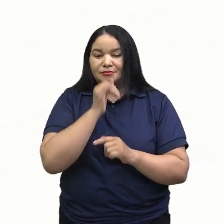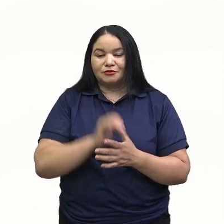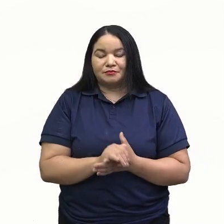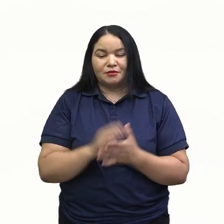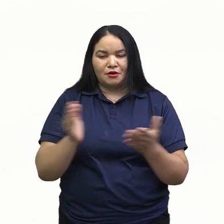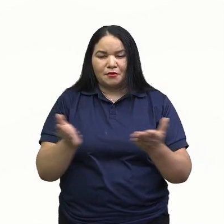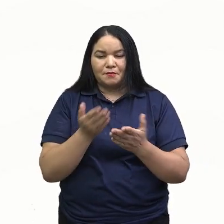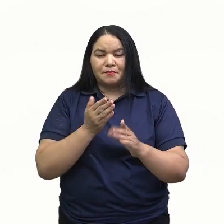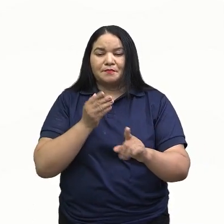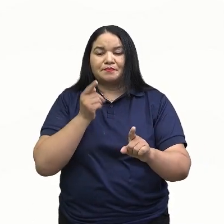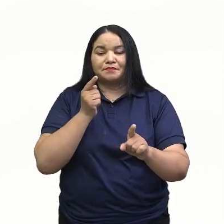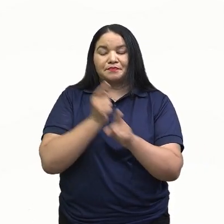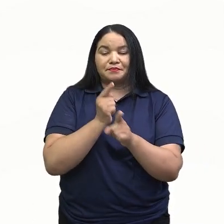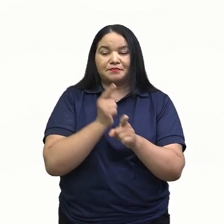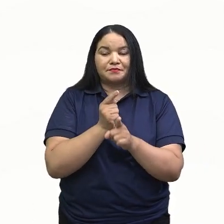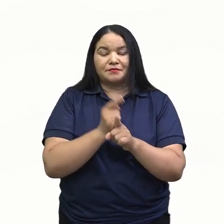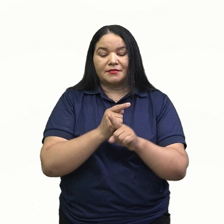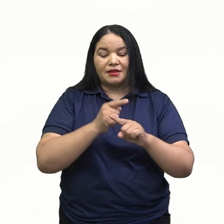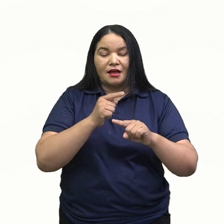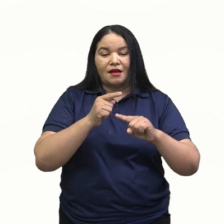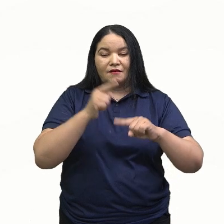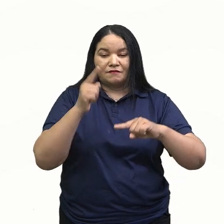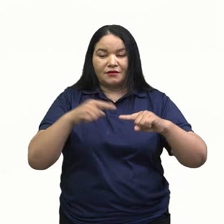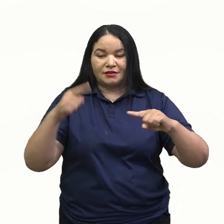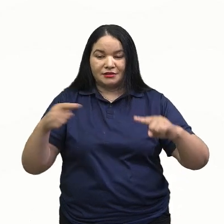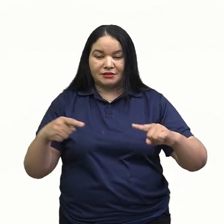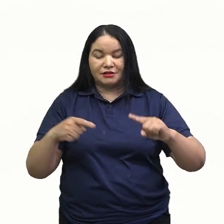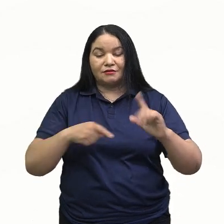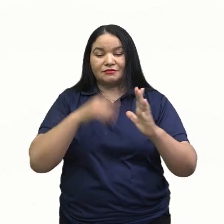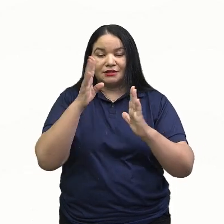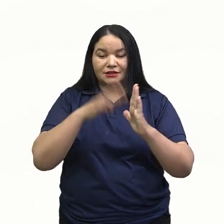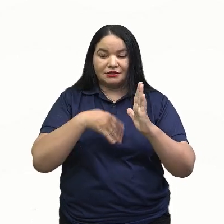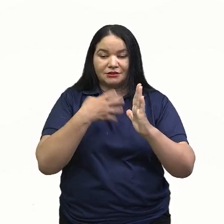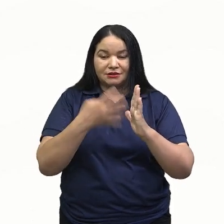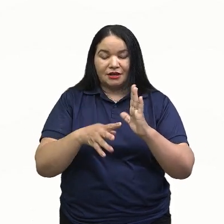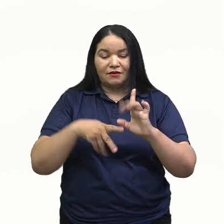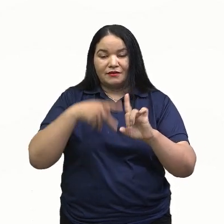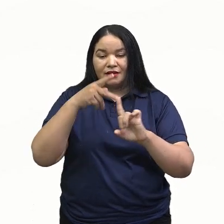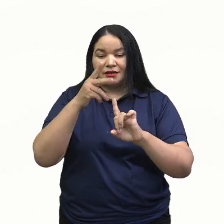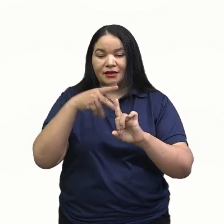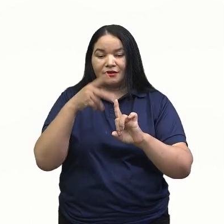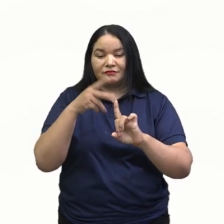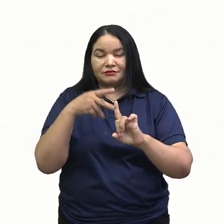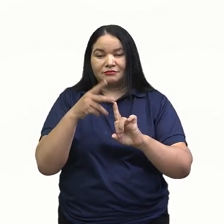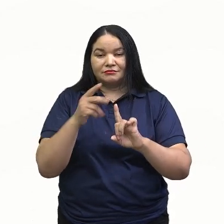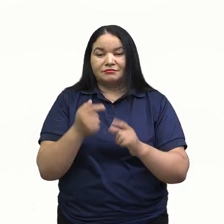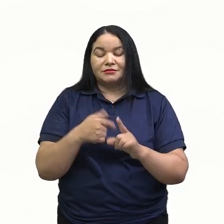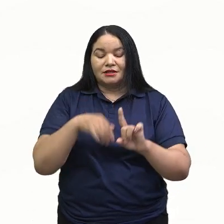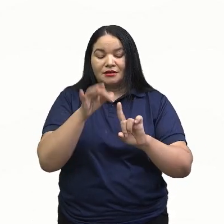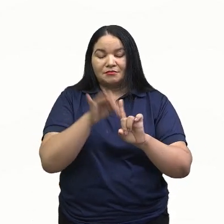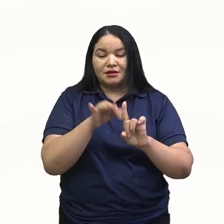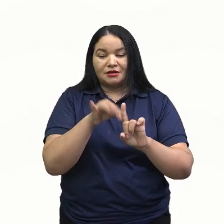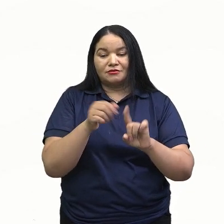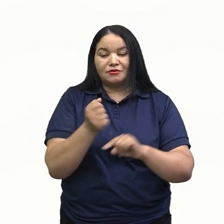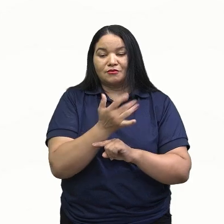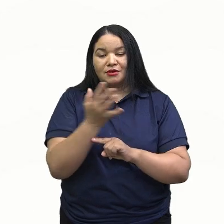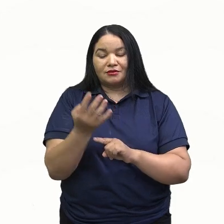a variação na escala Kelvin. Olha só, a minha temperatura vale